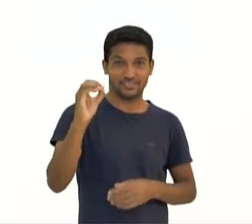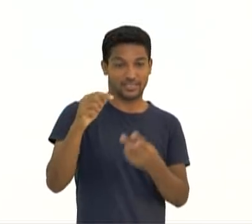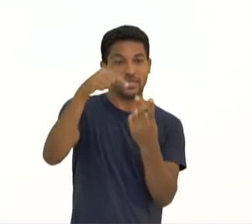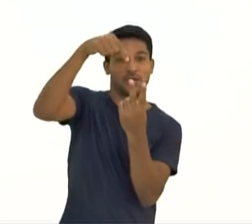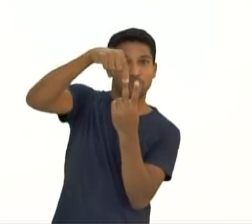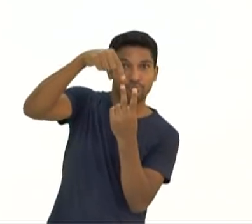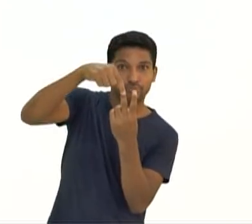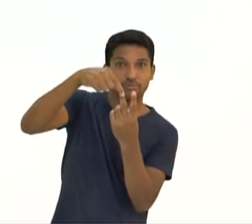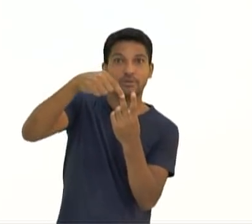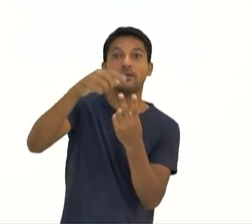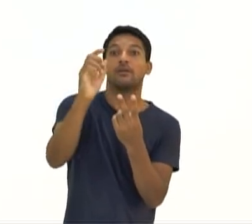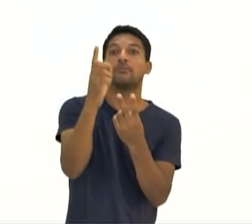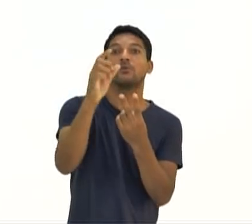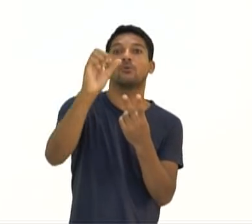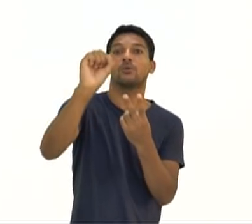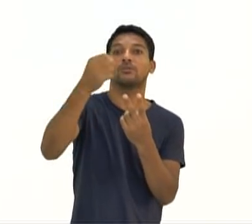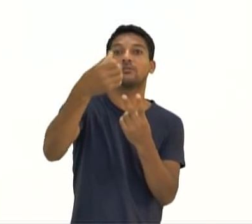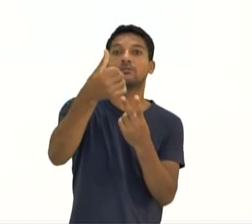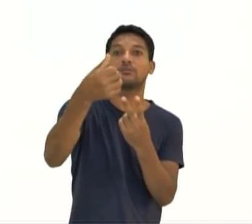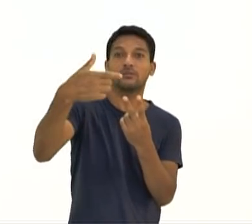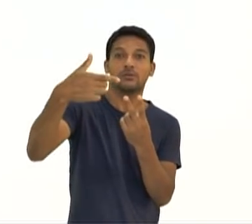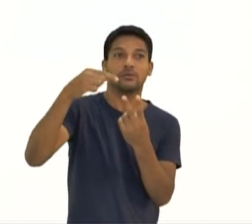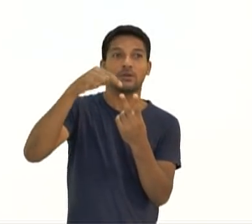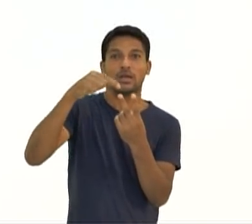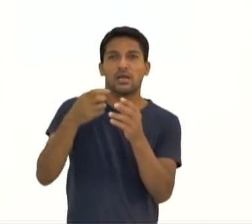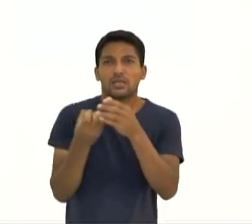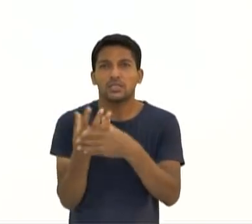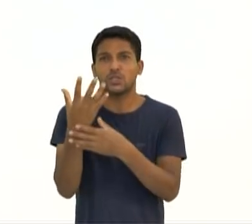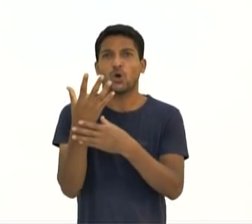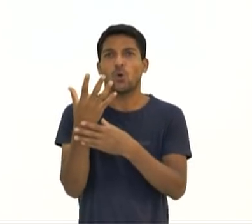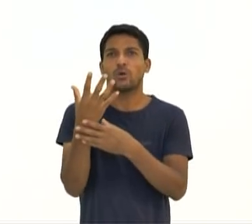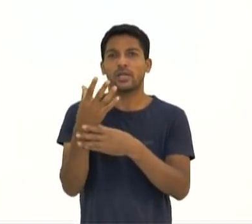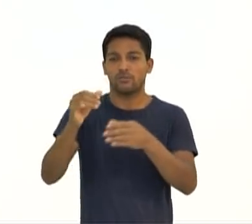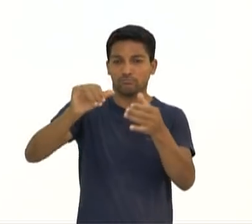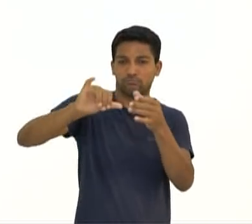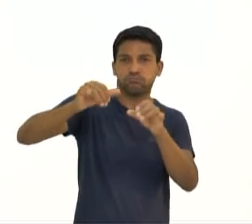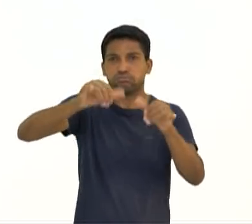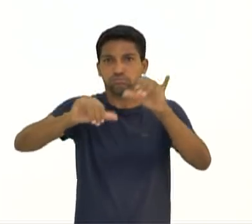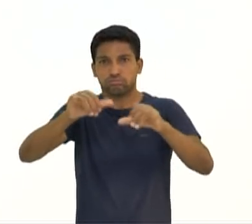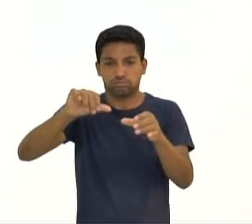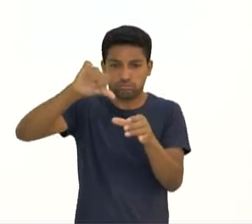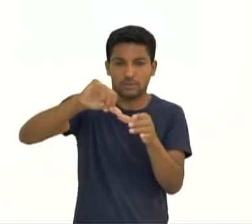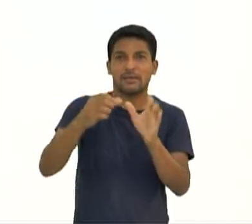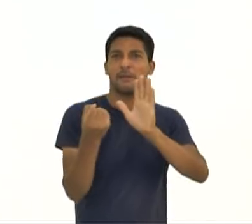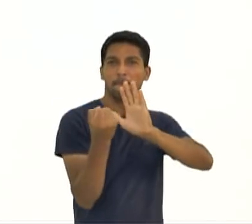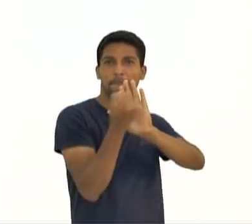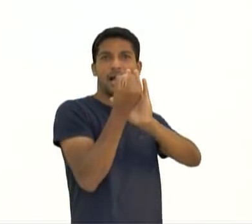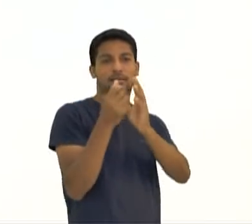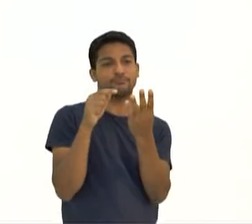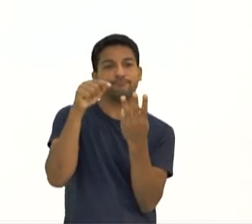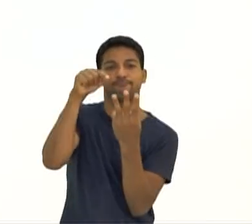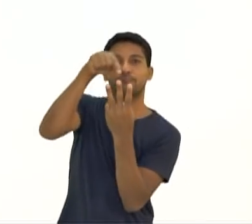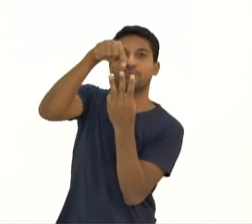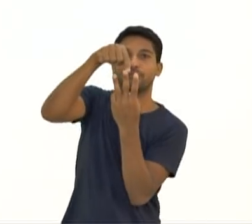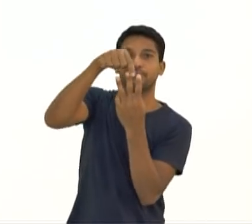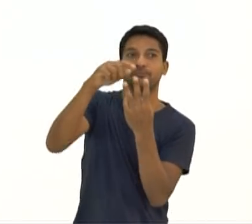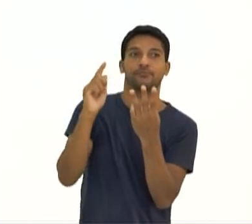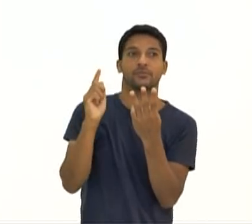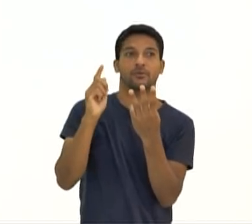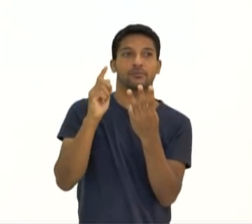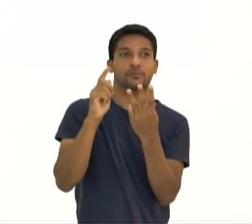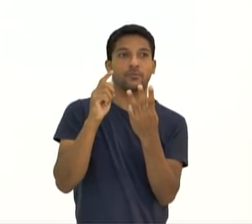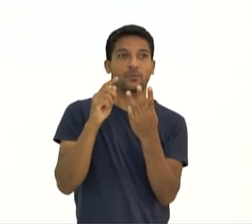1862, o parafuso telúrico também é elaborado pelo Alexandre. É um nome mais fácil da gente falar, certo? Em